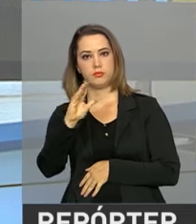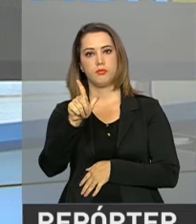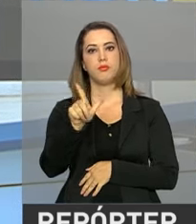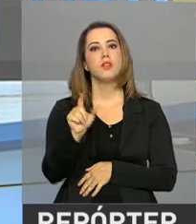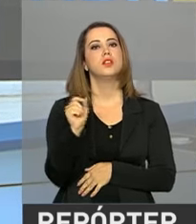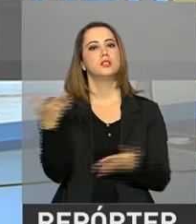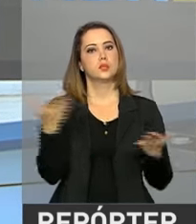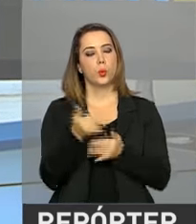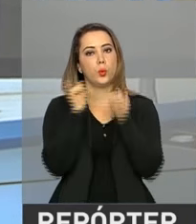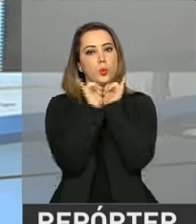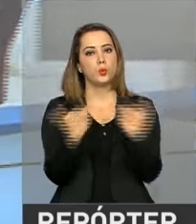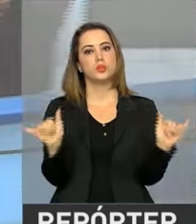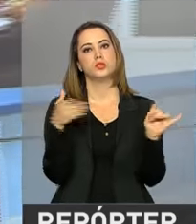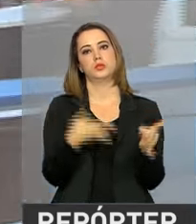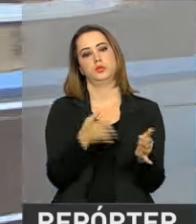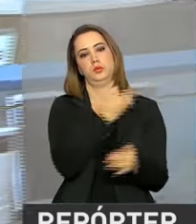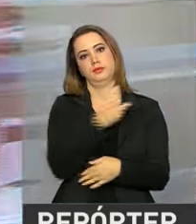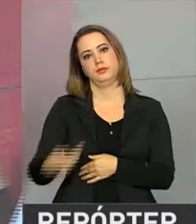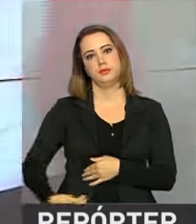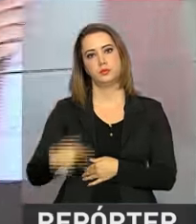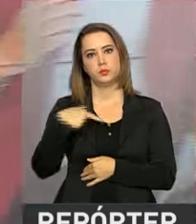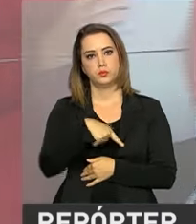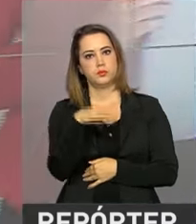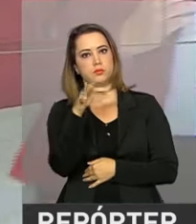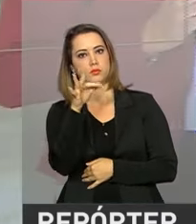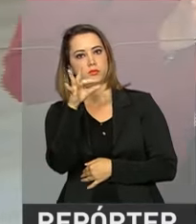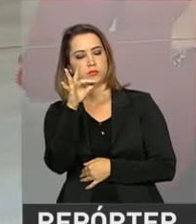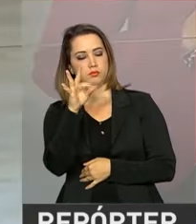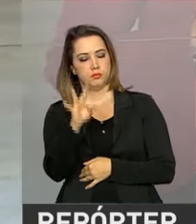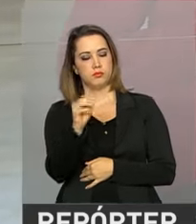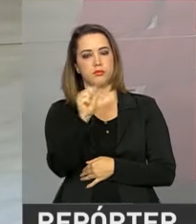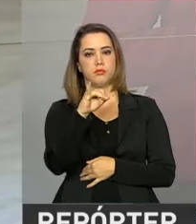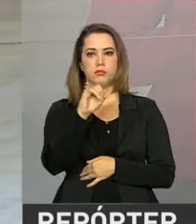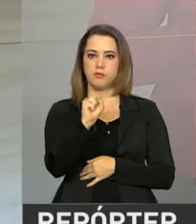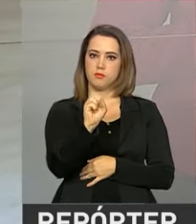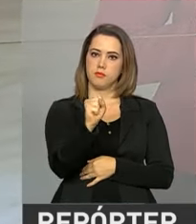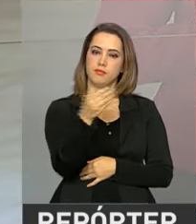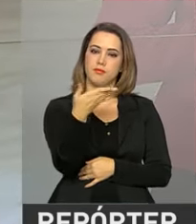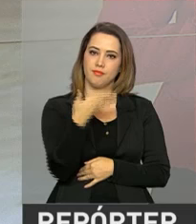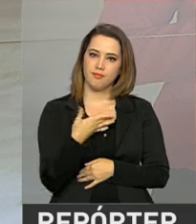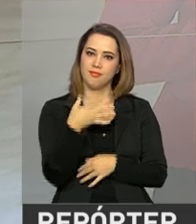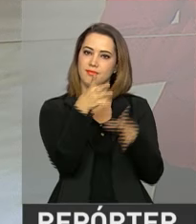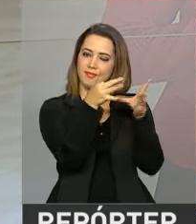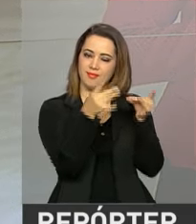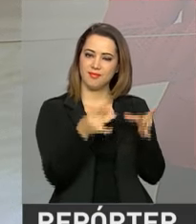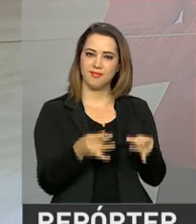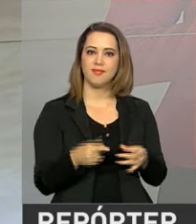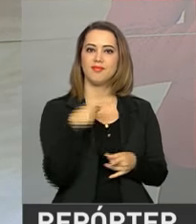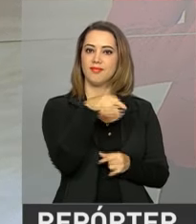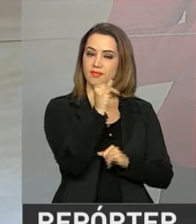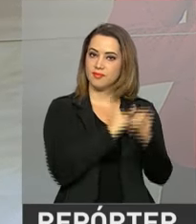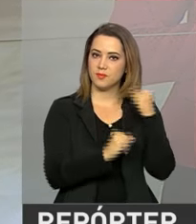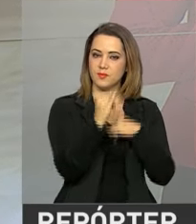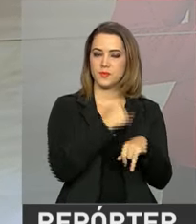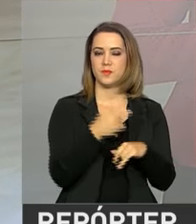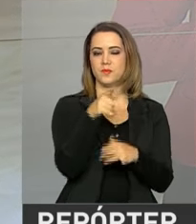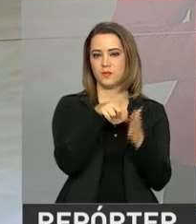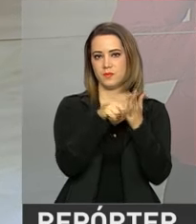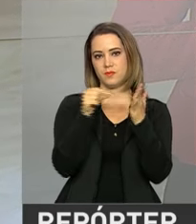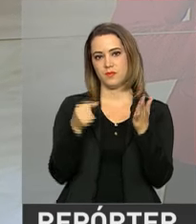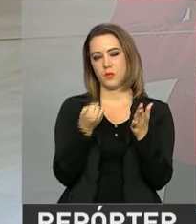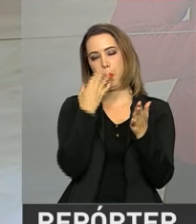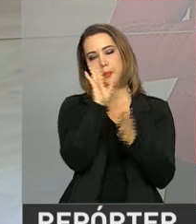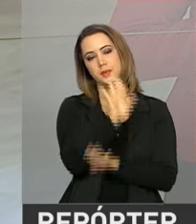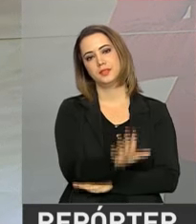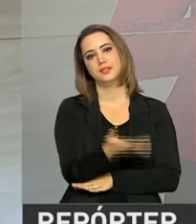hoje pelo governo. A repórter Taía Dias está acompanhando esse assunto lá no Palácio Planalto e traz as informações pra gente. Boa tarde,